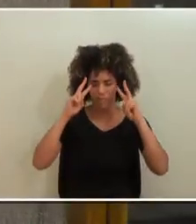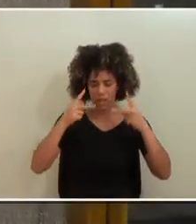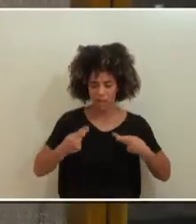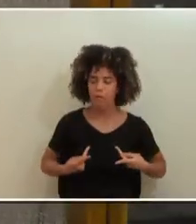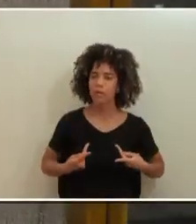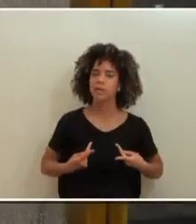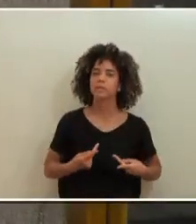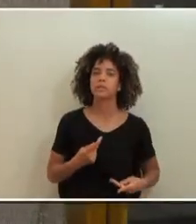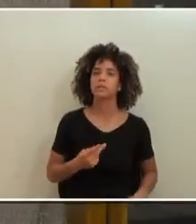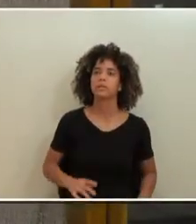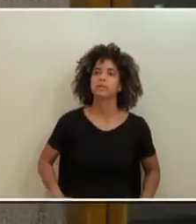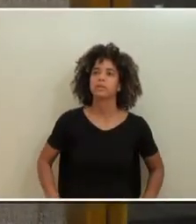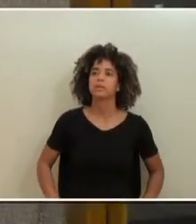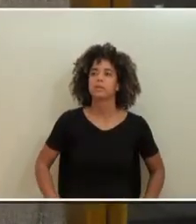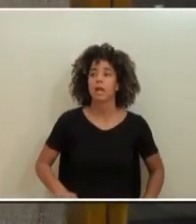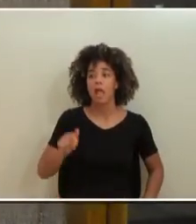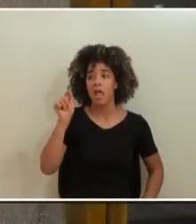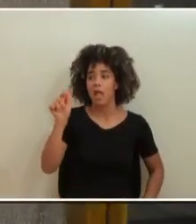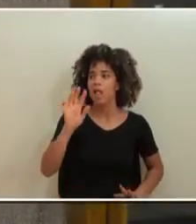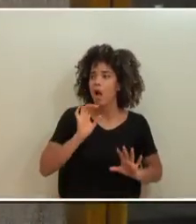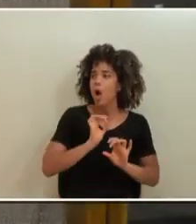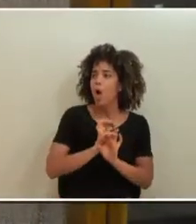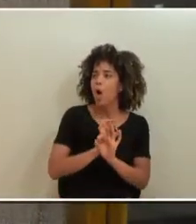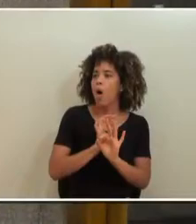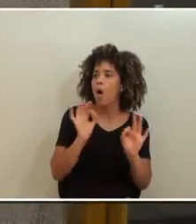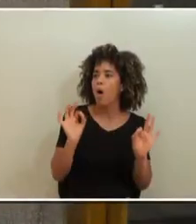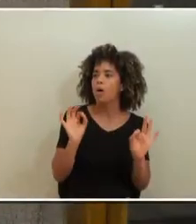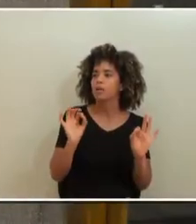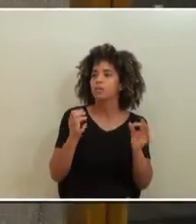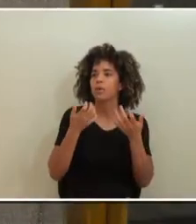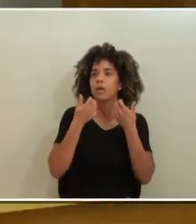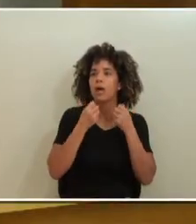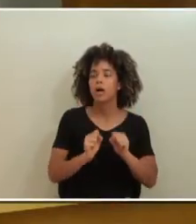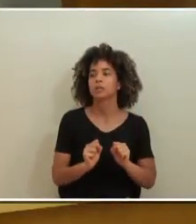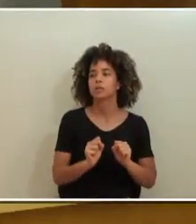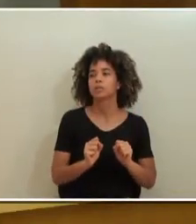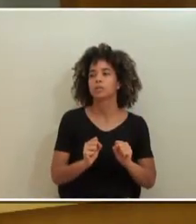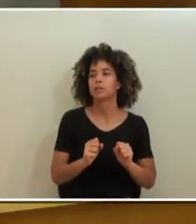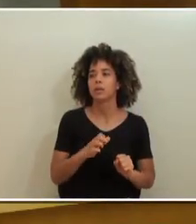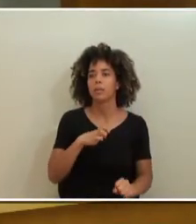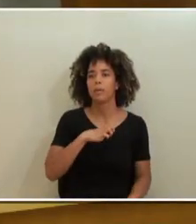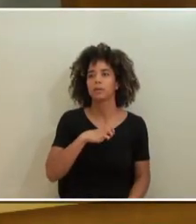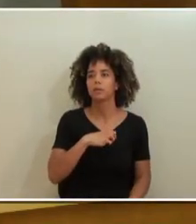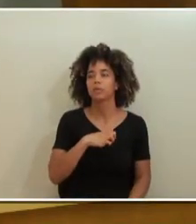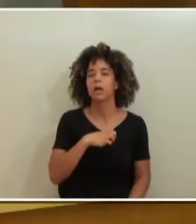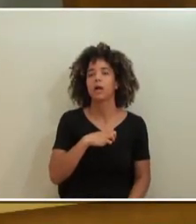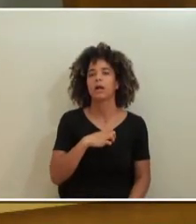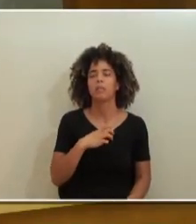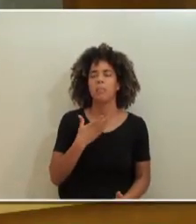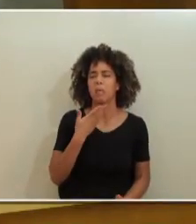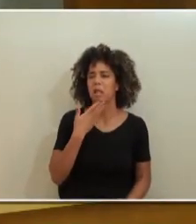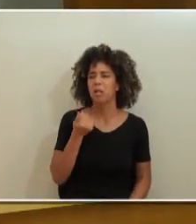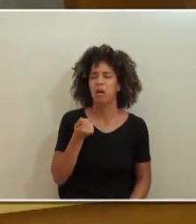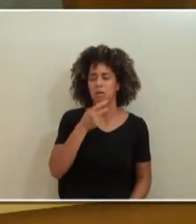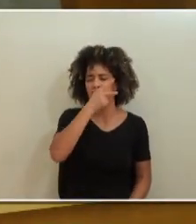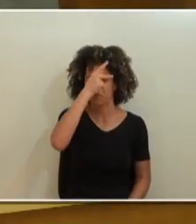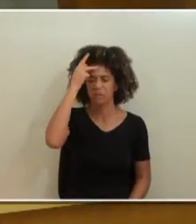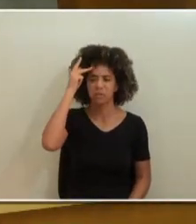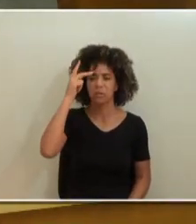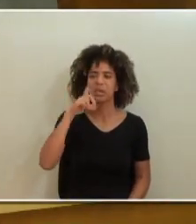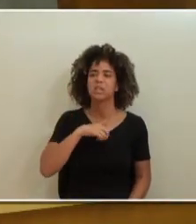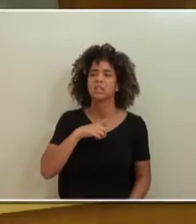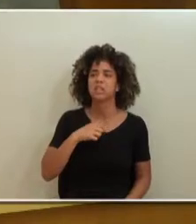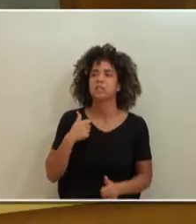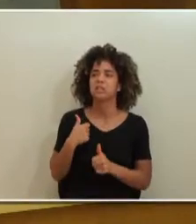ótimo assessor pessoal. Foi o melhor que eu pude ter durante esses anos todos, né? Não é pelo fato